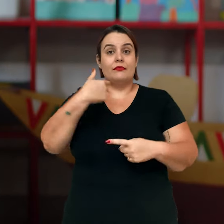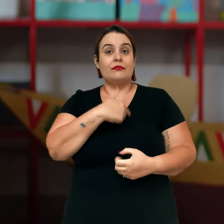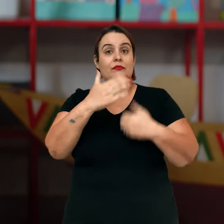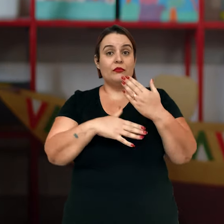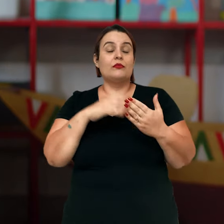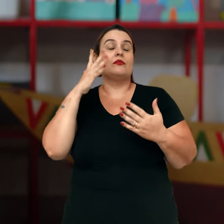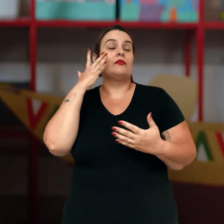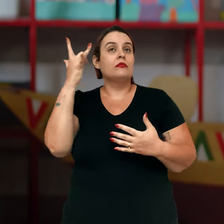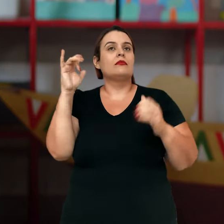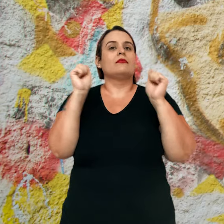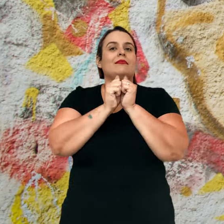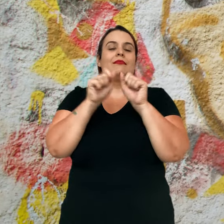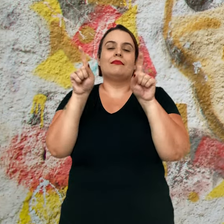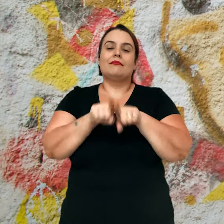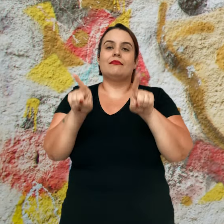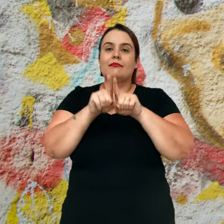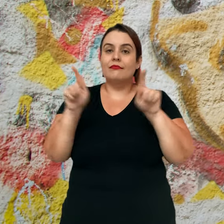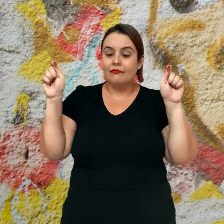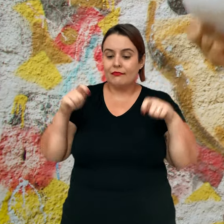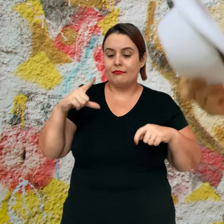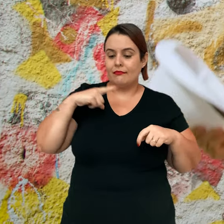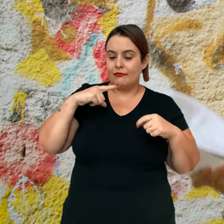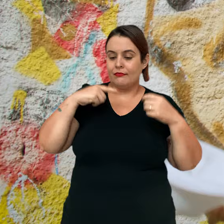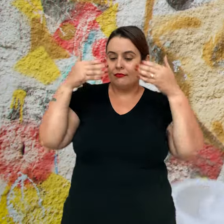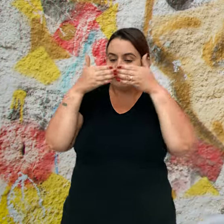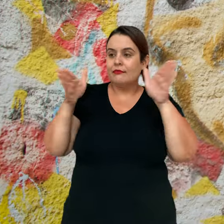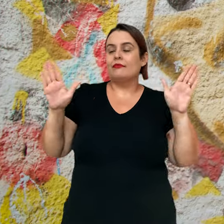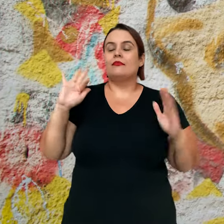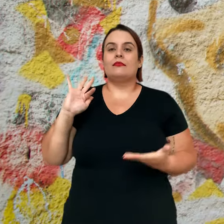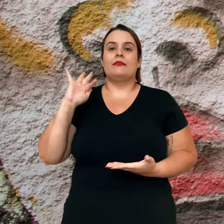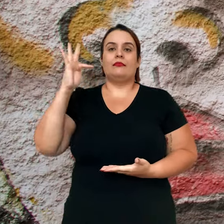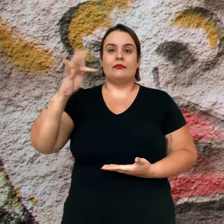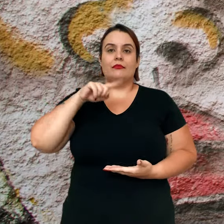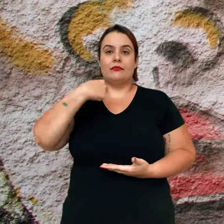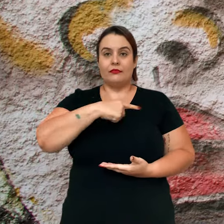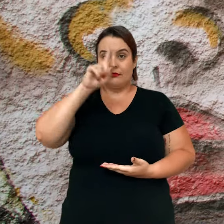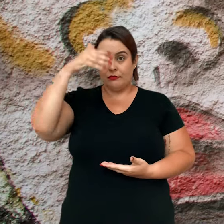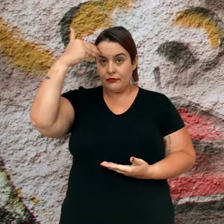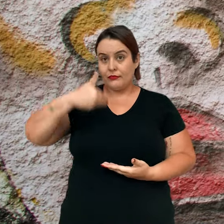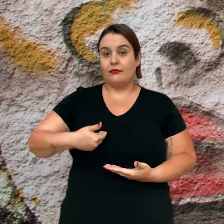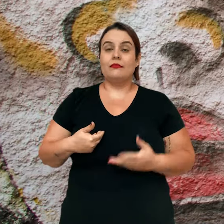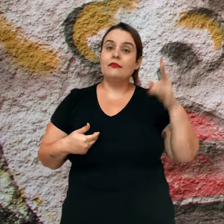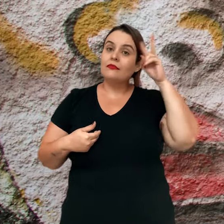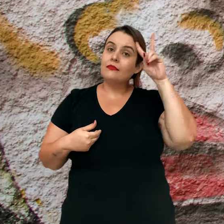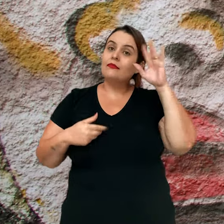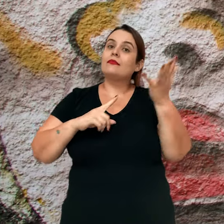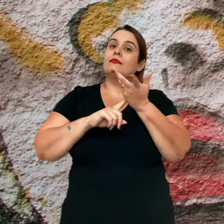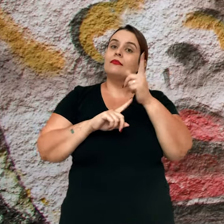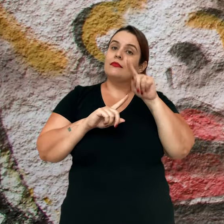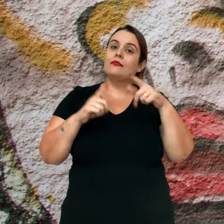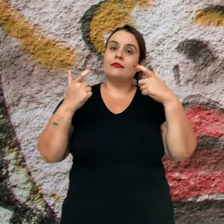cria junto, a gente cria o amanhã. A gente cria portais de futuro, né? A gente como sujeito histórico.